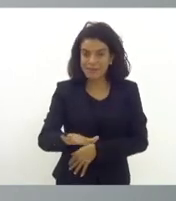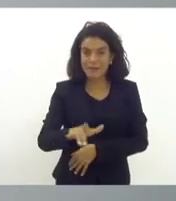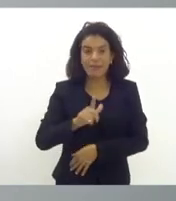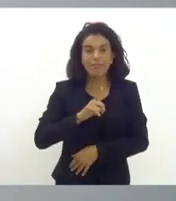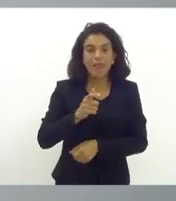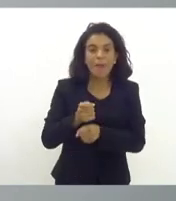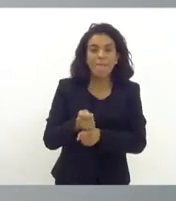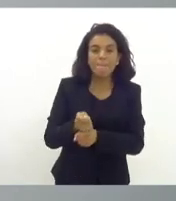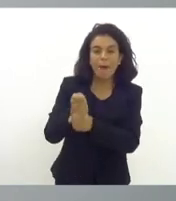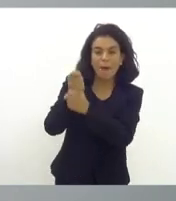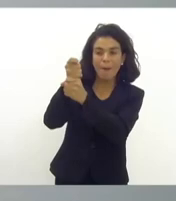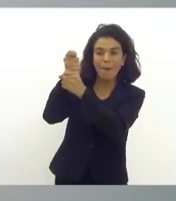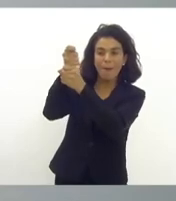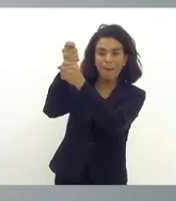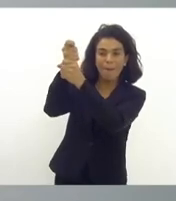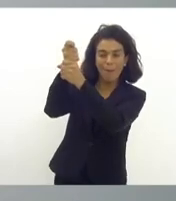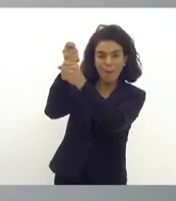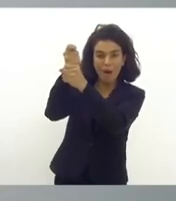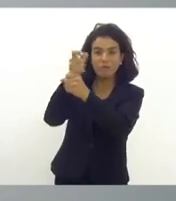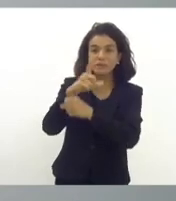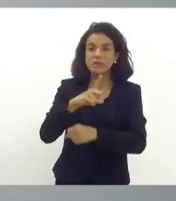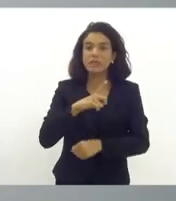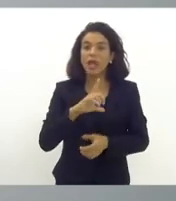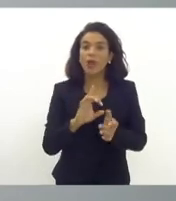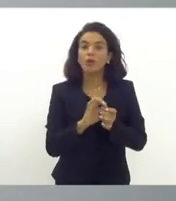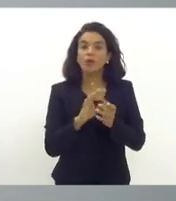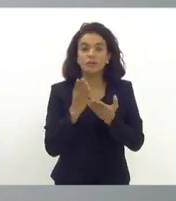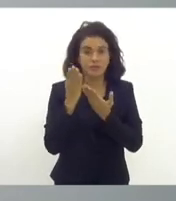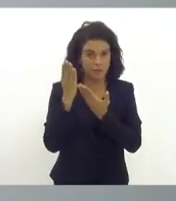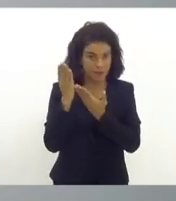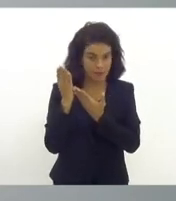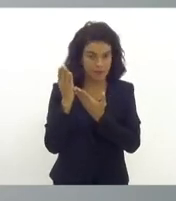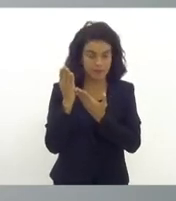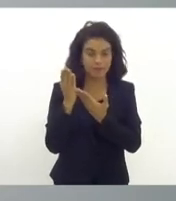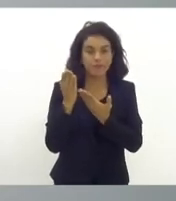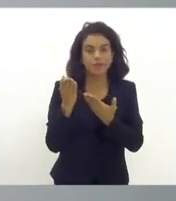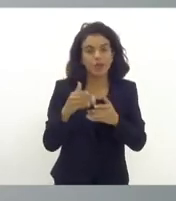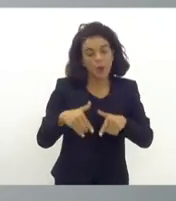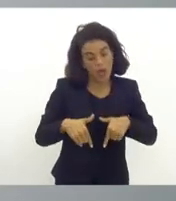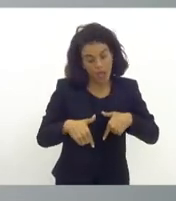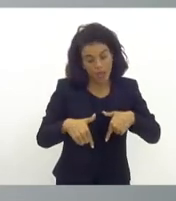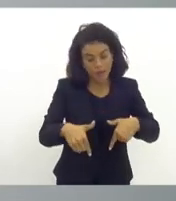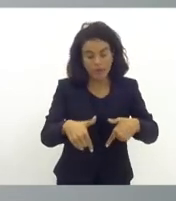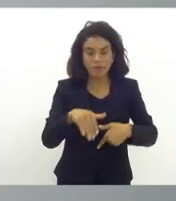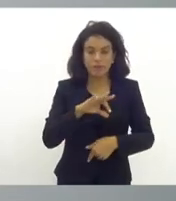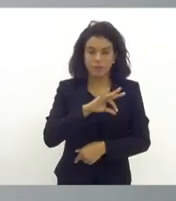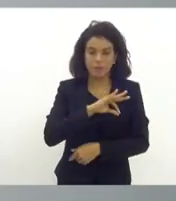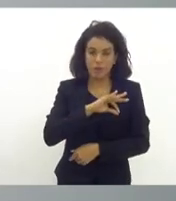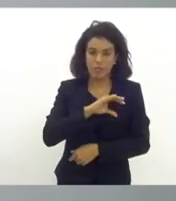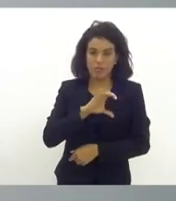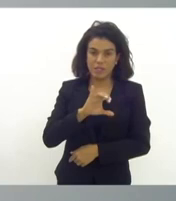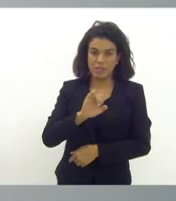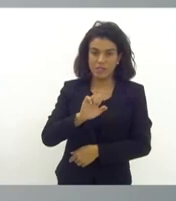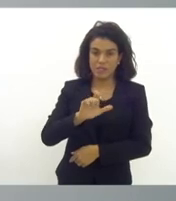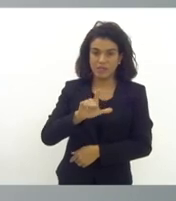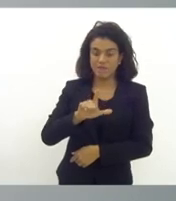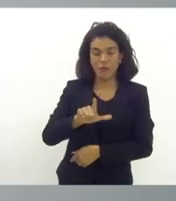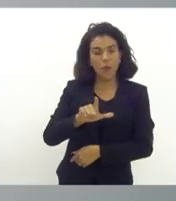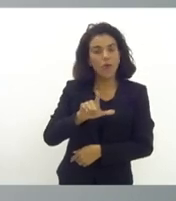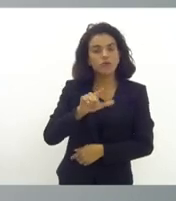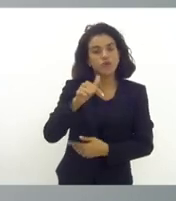queima de fogos se tem as autorizações legais para isso basicamente a atuação da polícia civil ela se resume